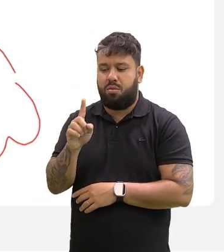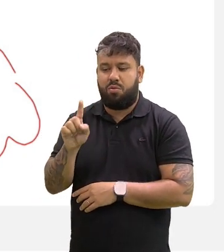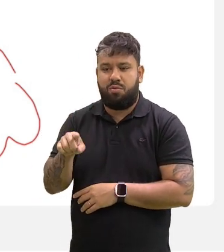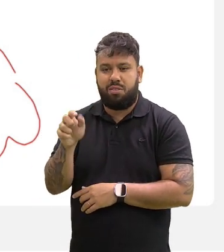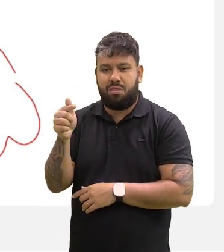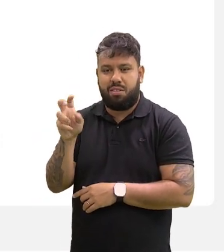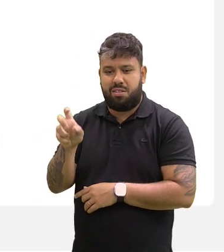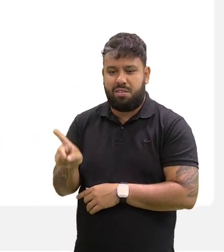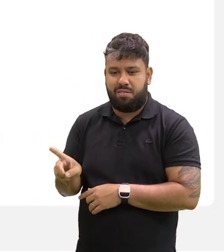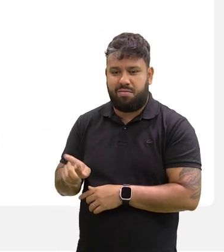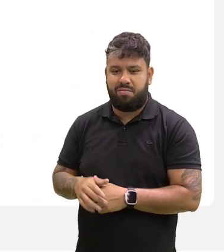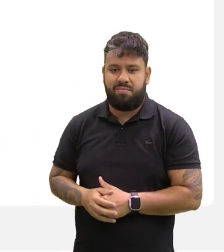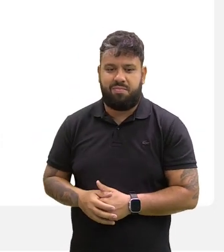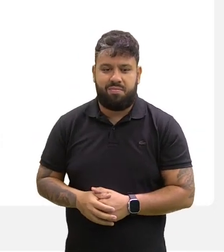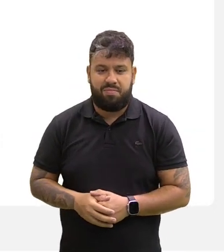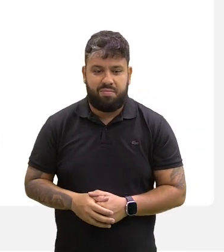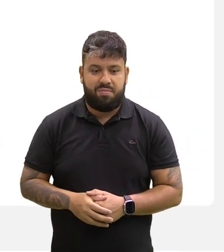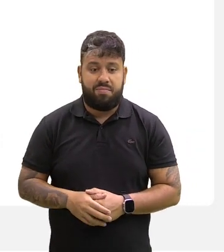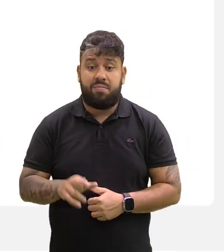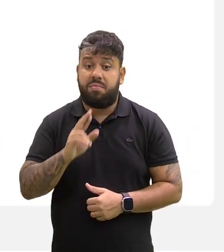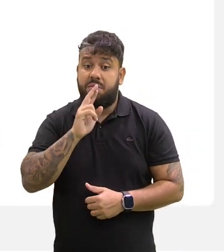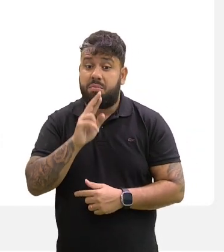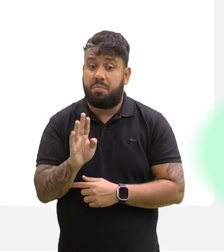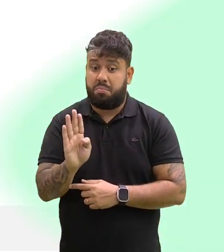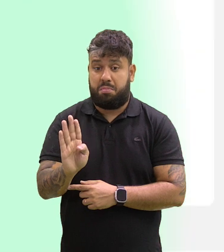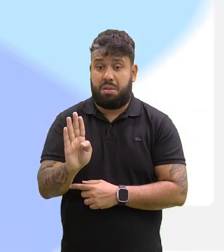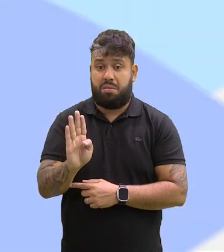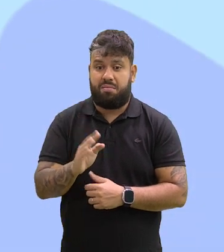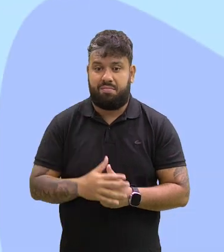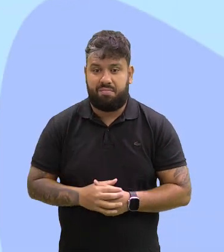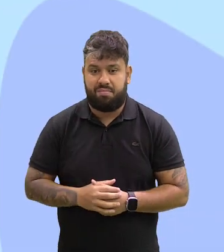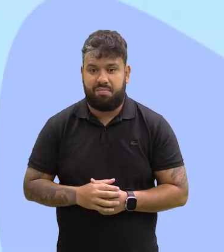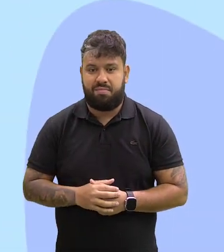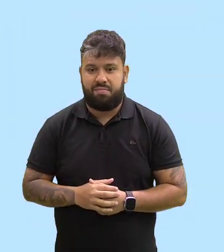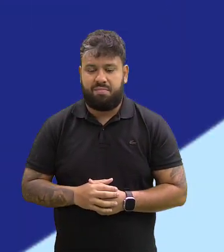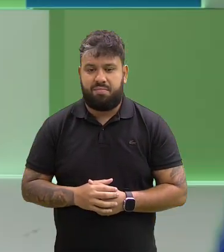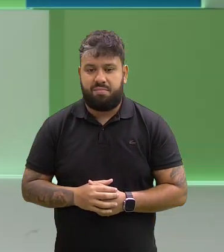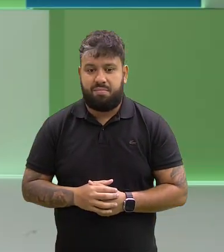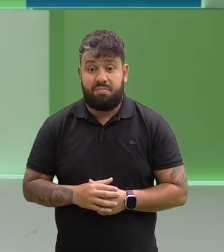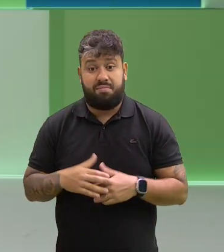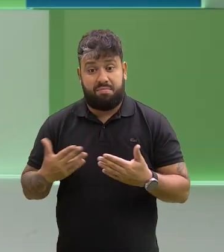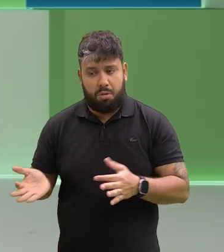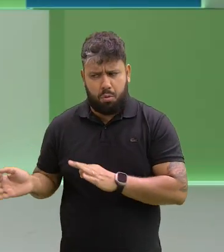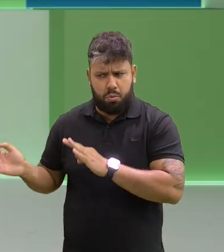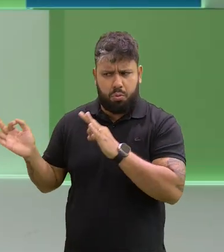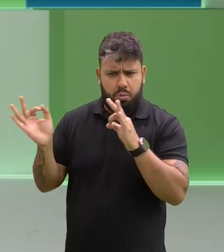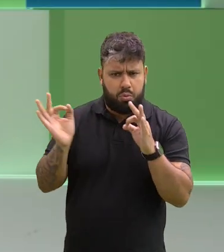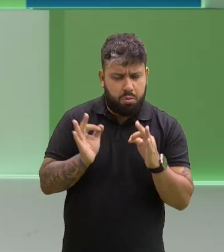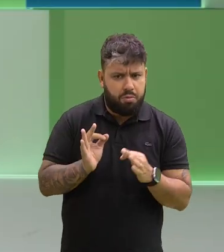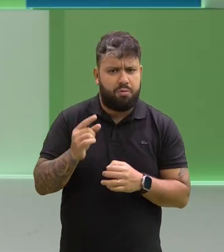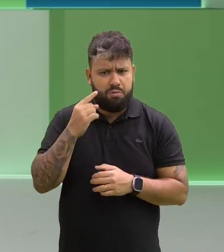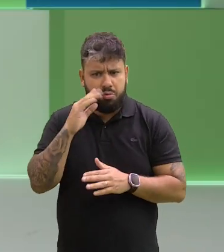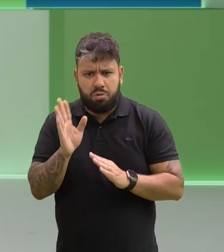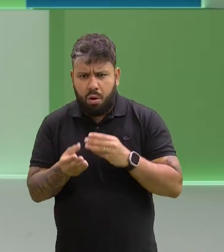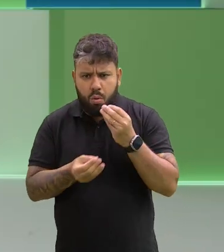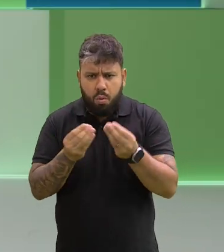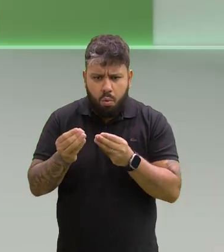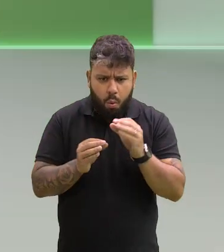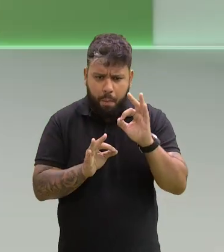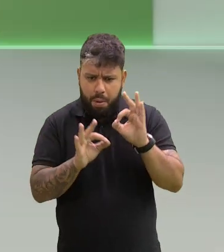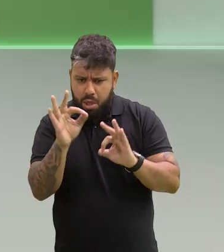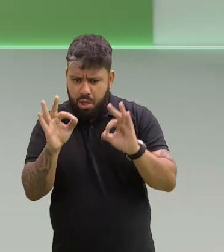41,75, beleza? Resposta letra B. Na aula de hoje, estudamos as medidas de tendência